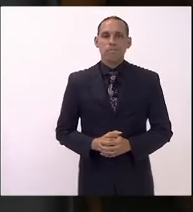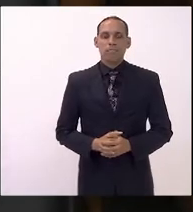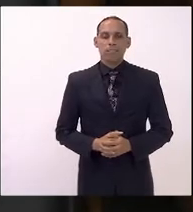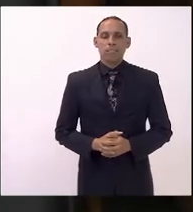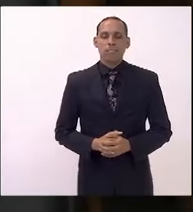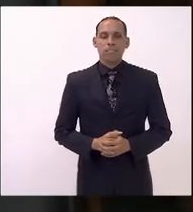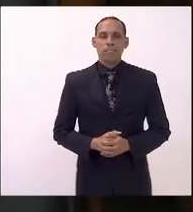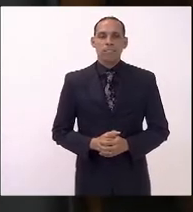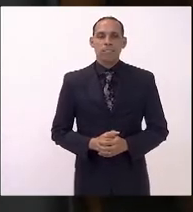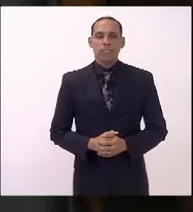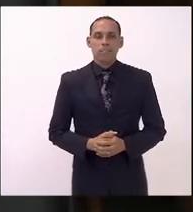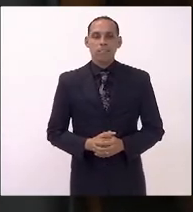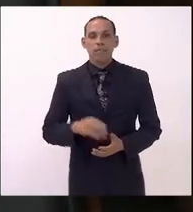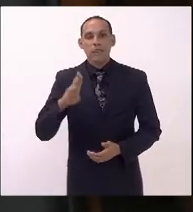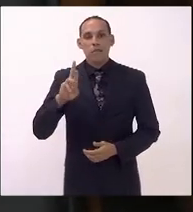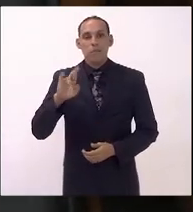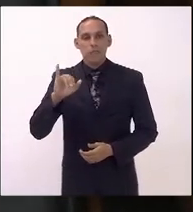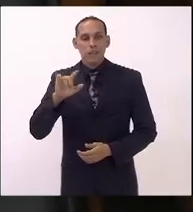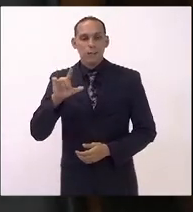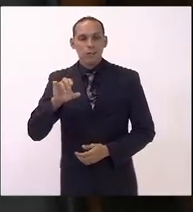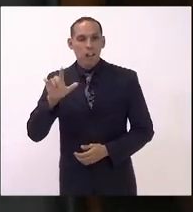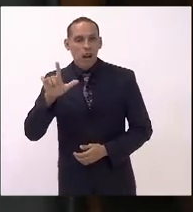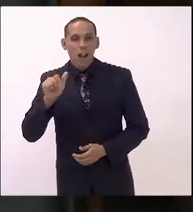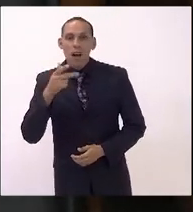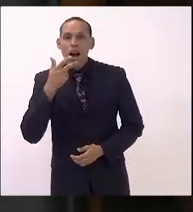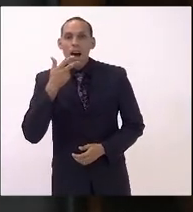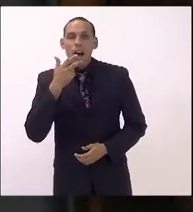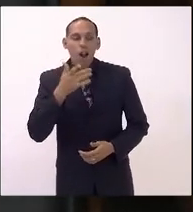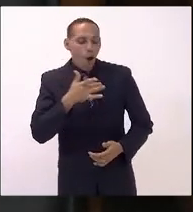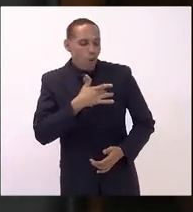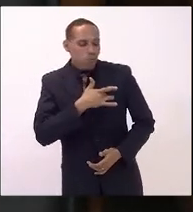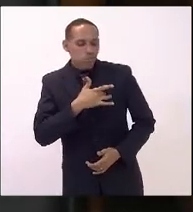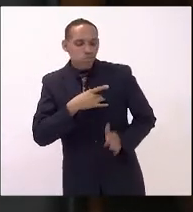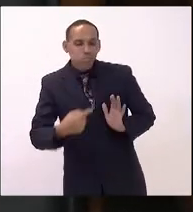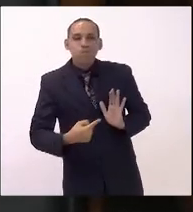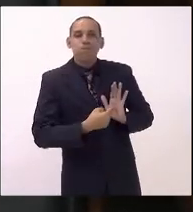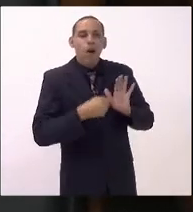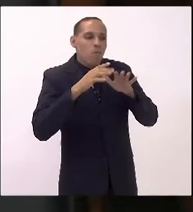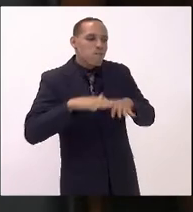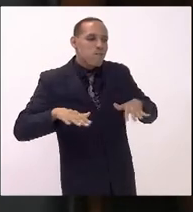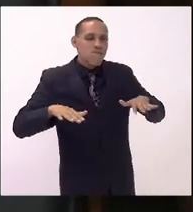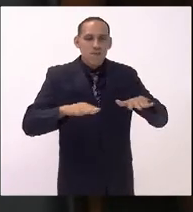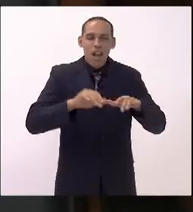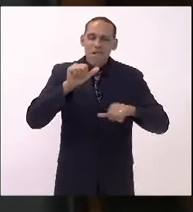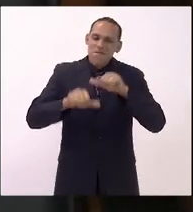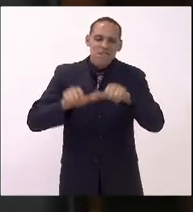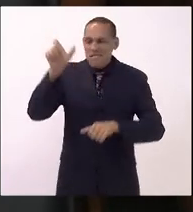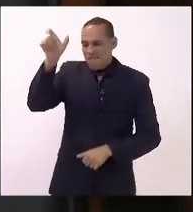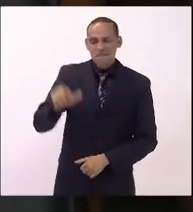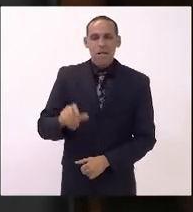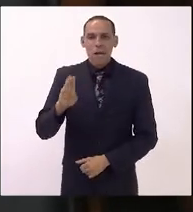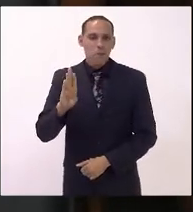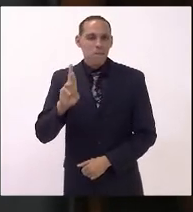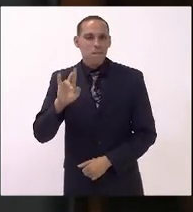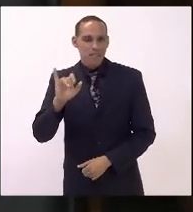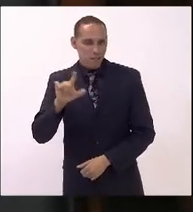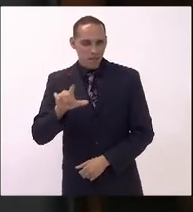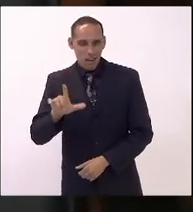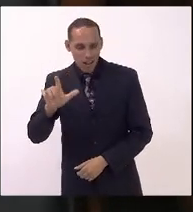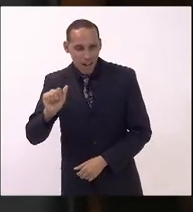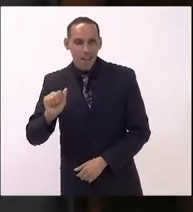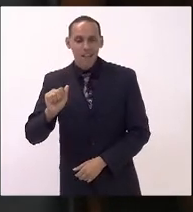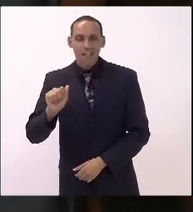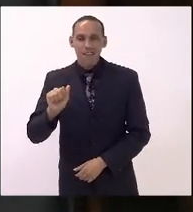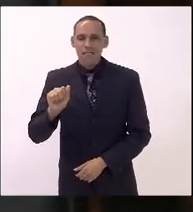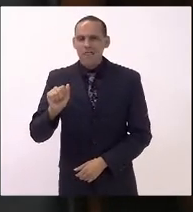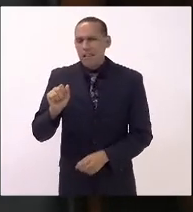Né? E o Brizola falou o coração do povo. Virou o Brizola na cabeça. E observem,